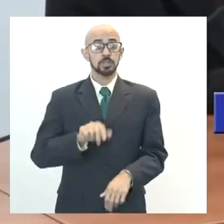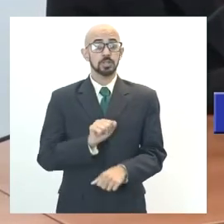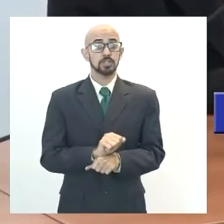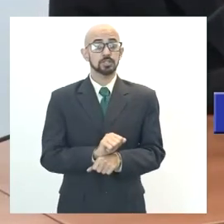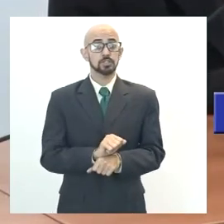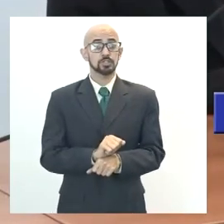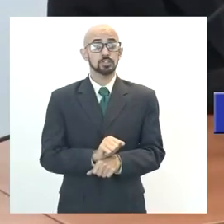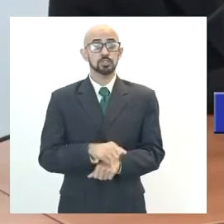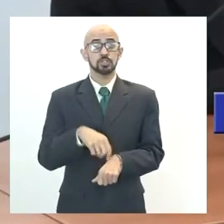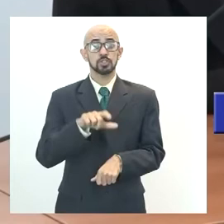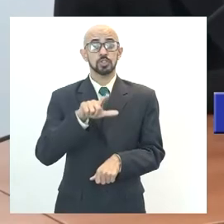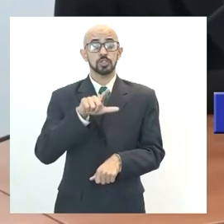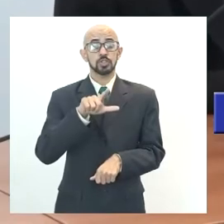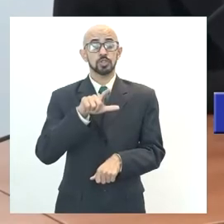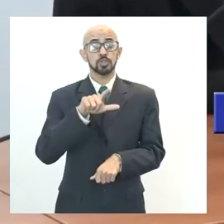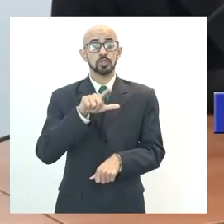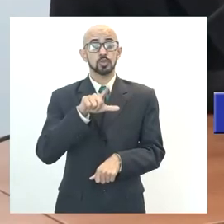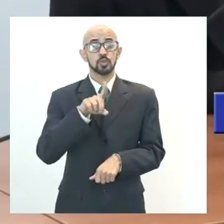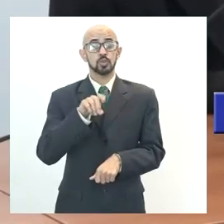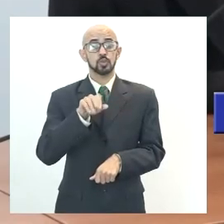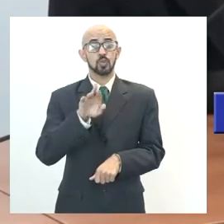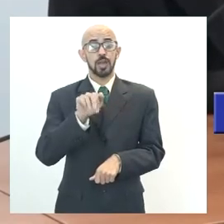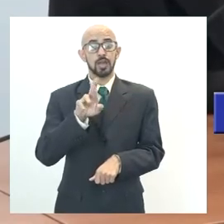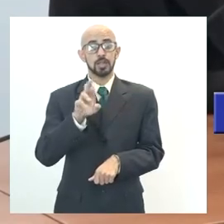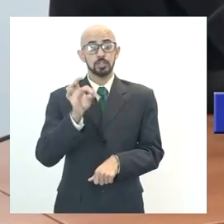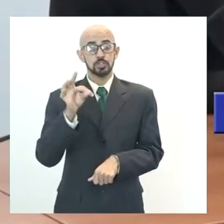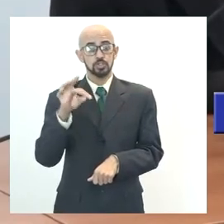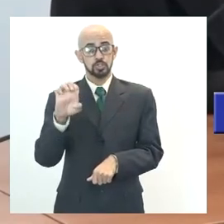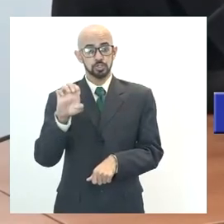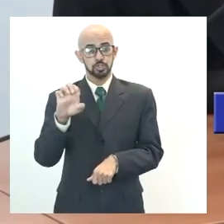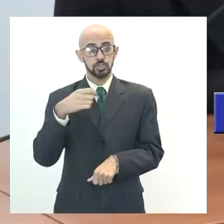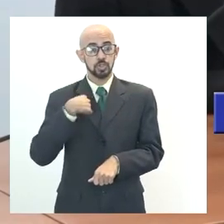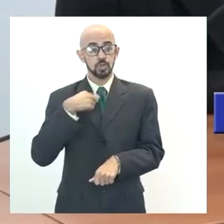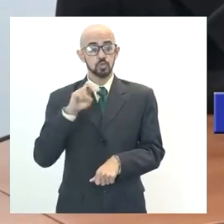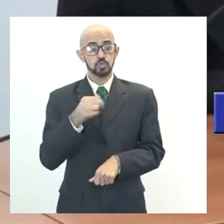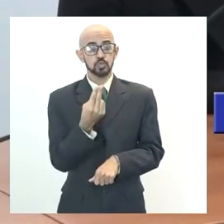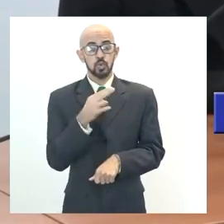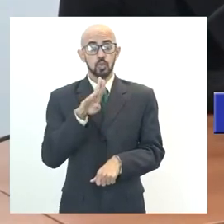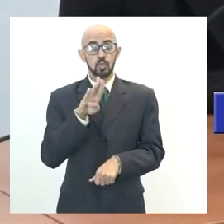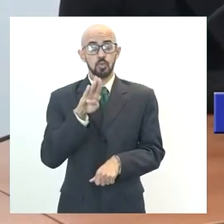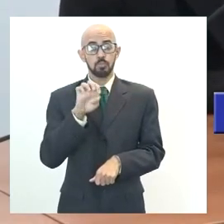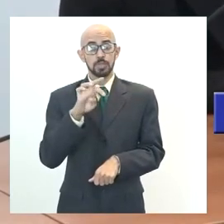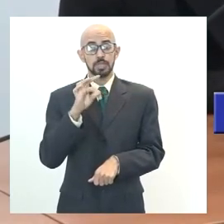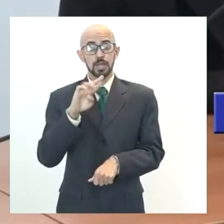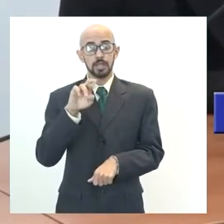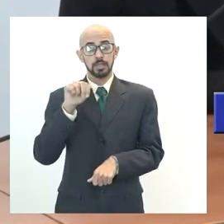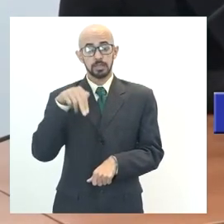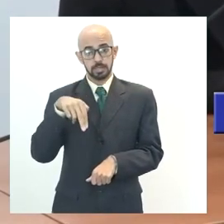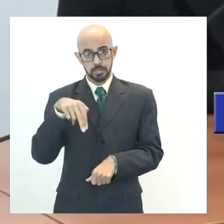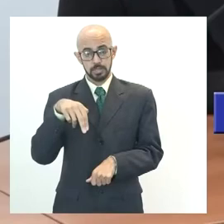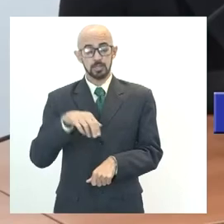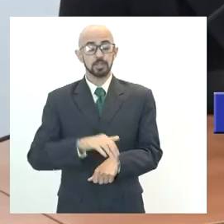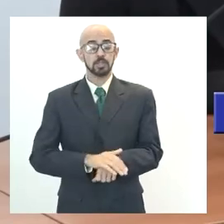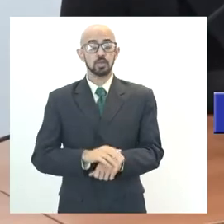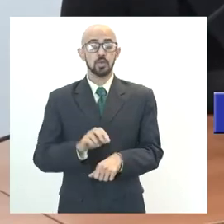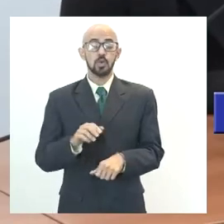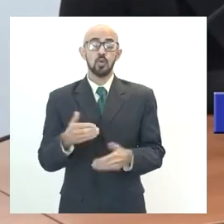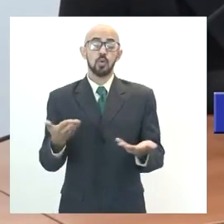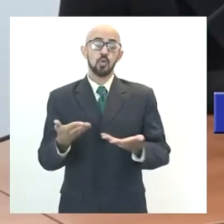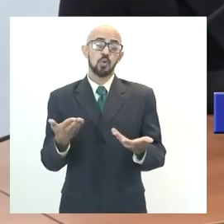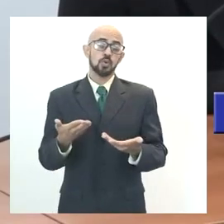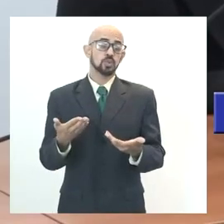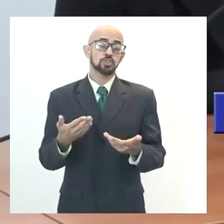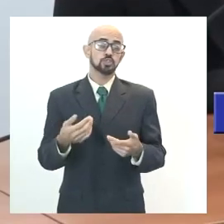das costas e eu sou grato André de Souza e hoje estou